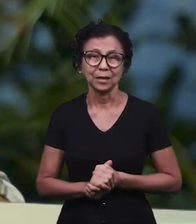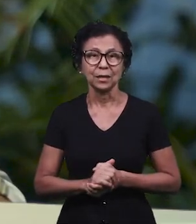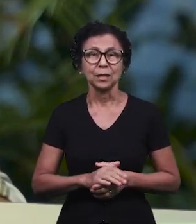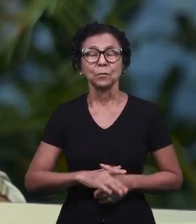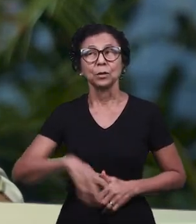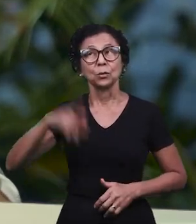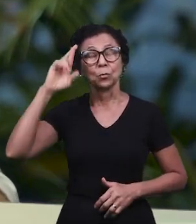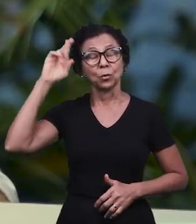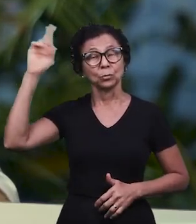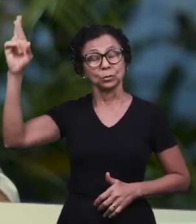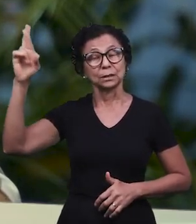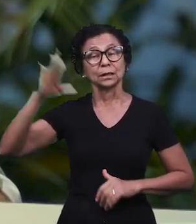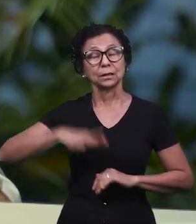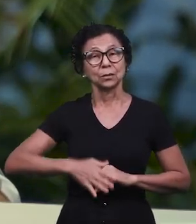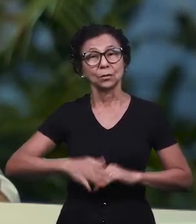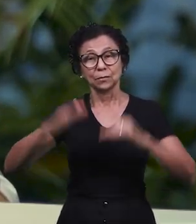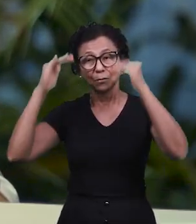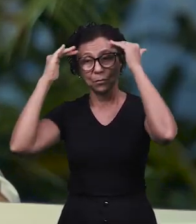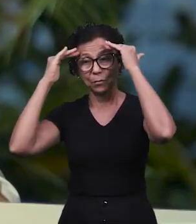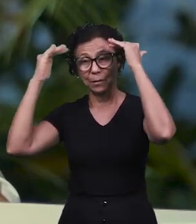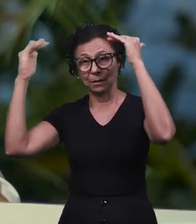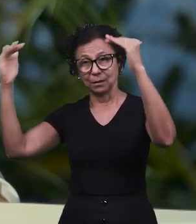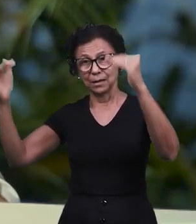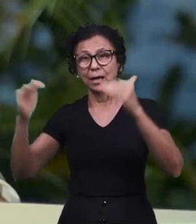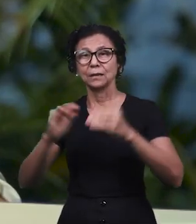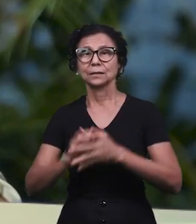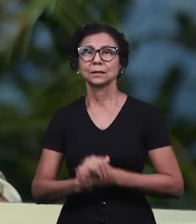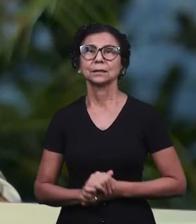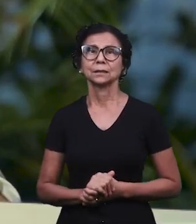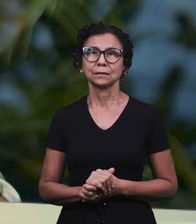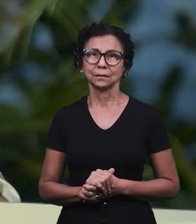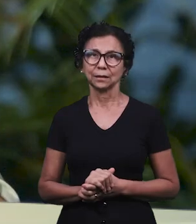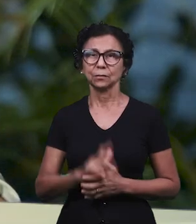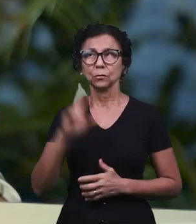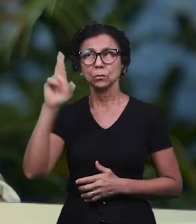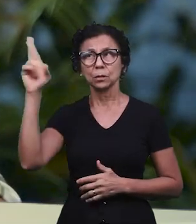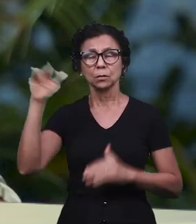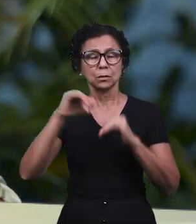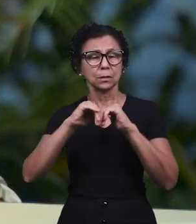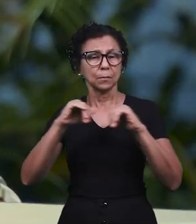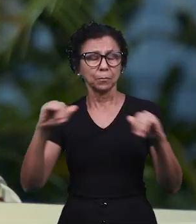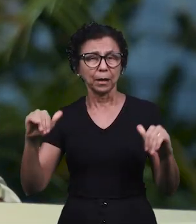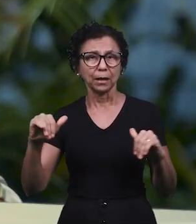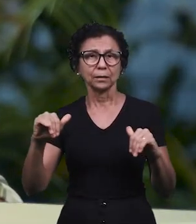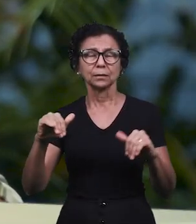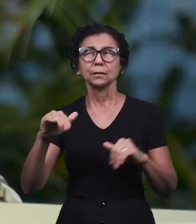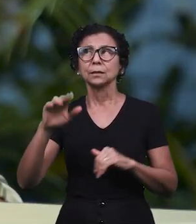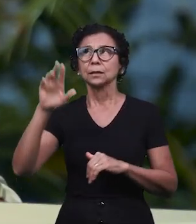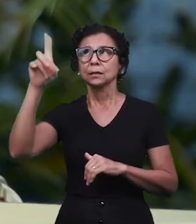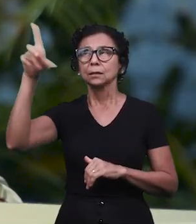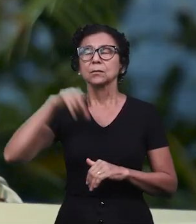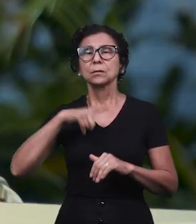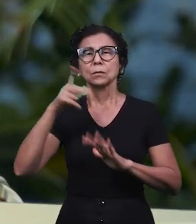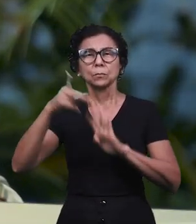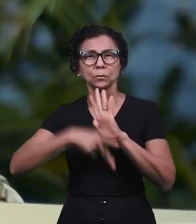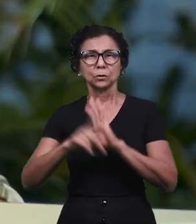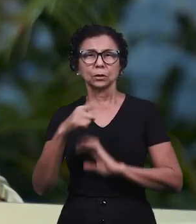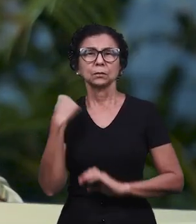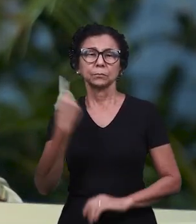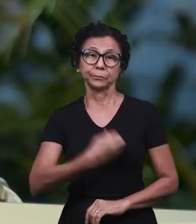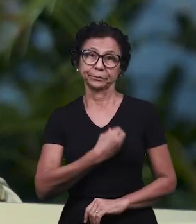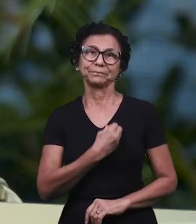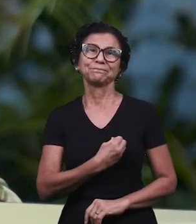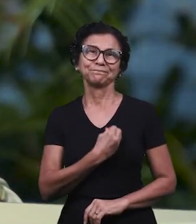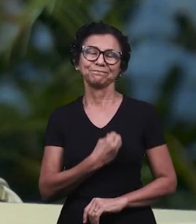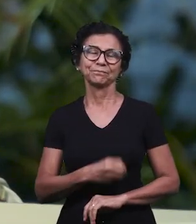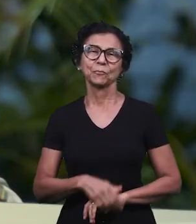Senhor, a gente está andando naquilo que o Senhor tem separado para nós. Deus tem um projeto para as nossas vidas, a gente sabe disso. E